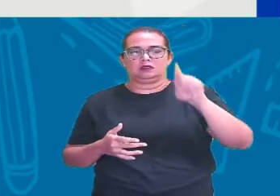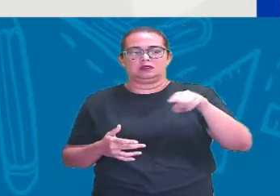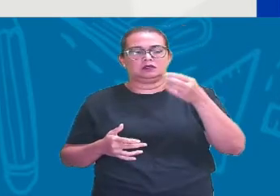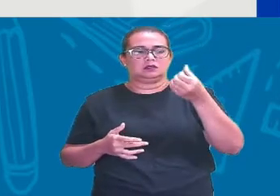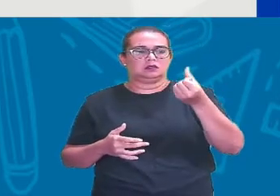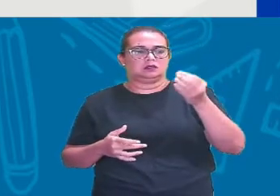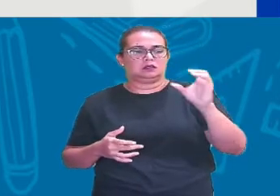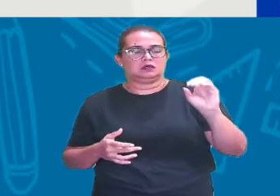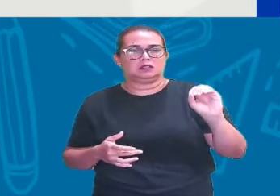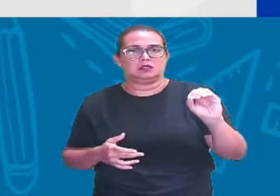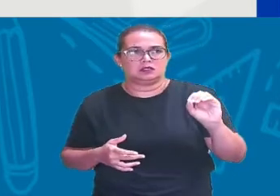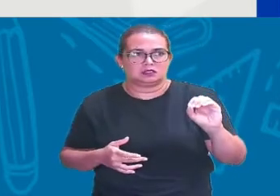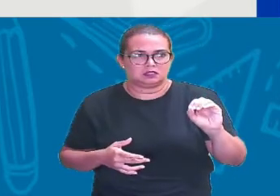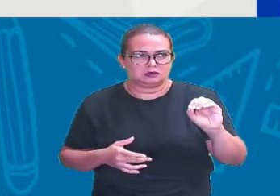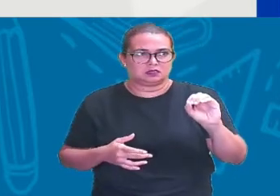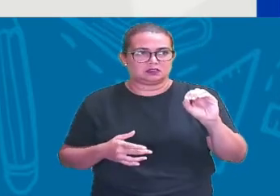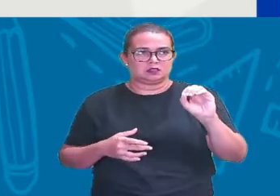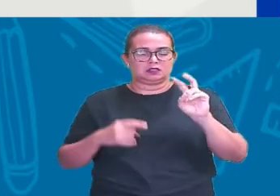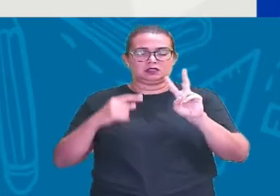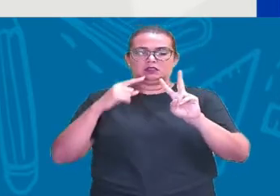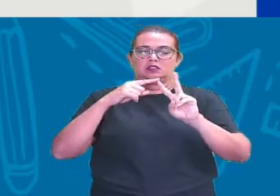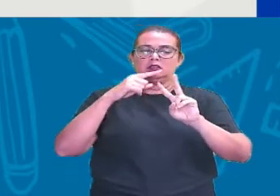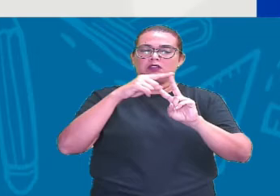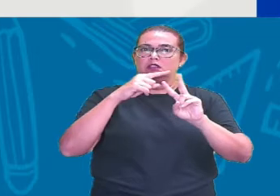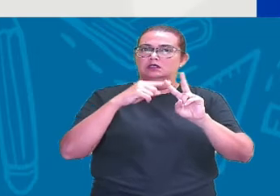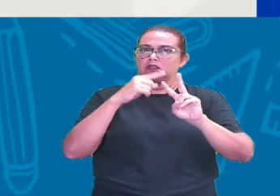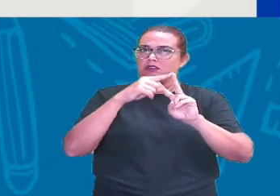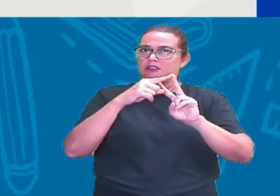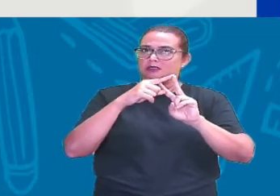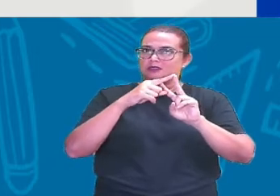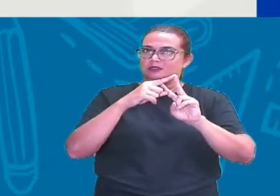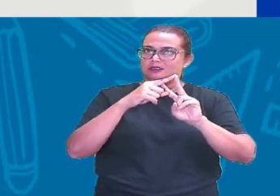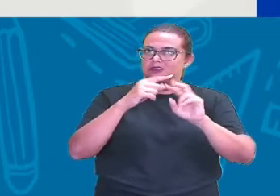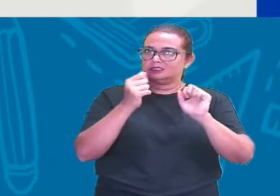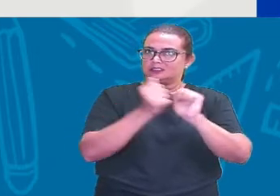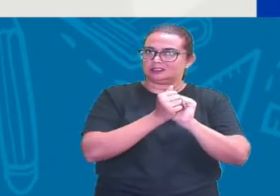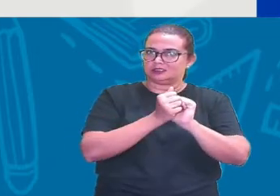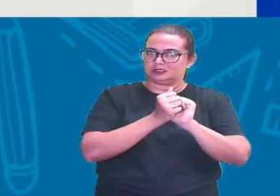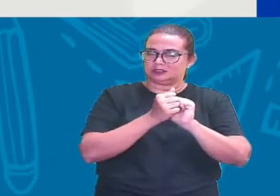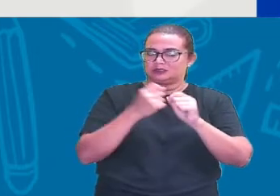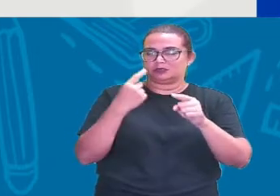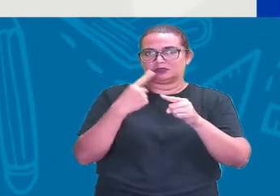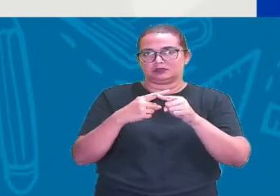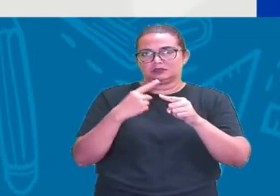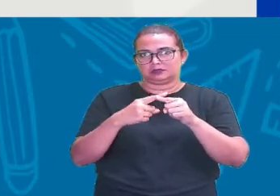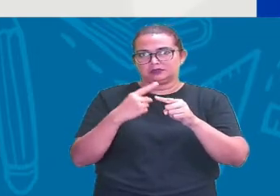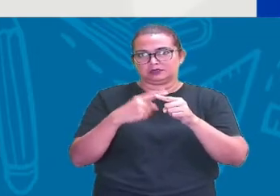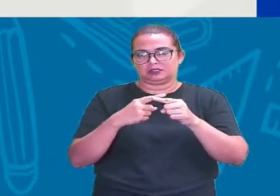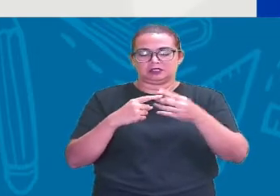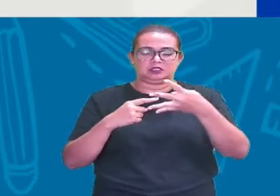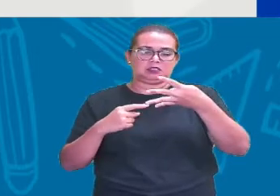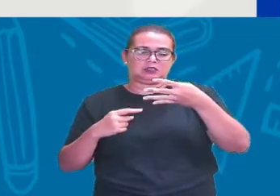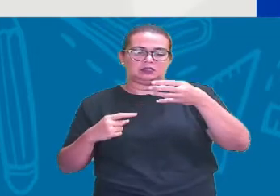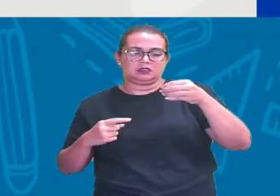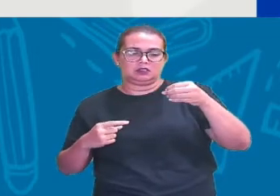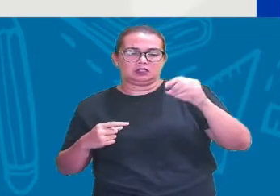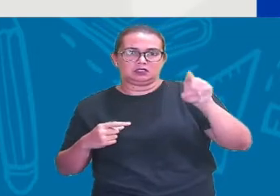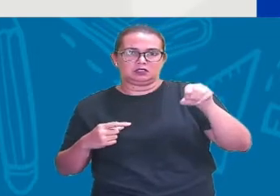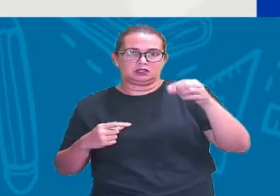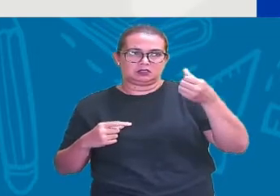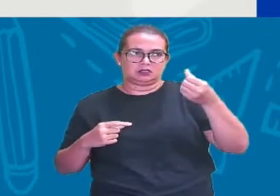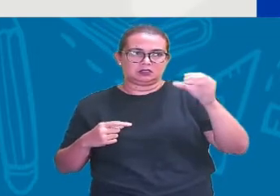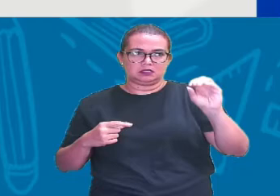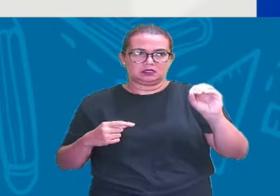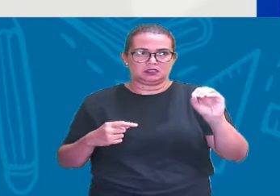60. Nós temos dois números juntos agora. Por que esses dois números estão juntos? Porque